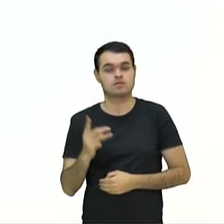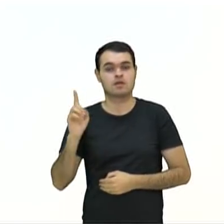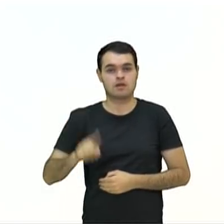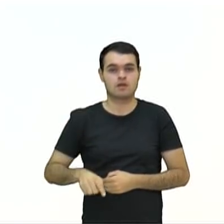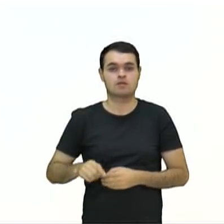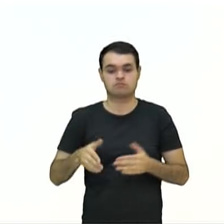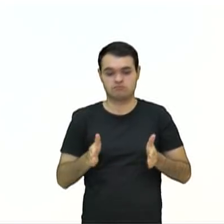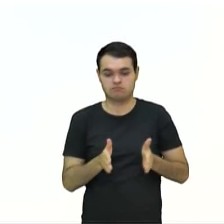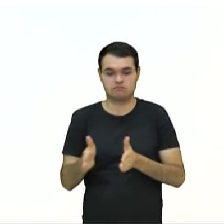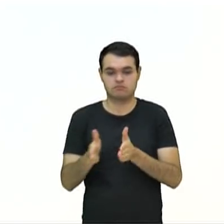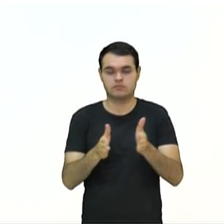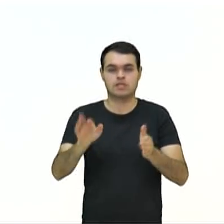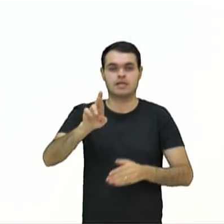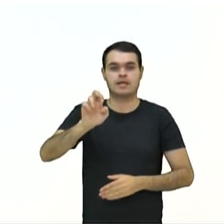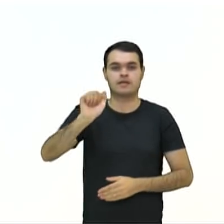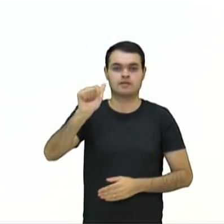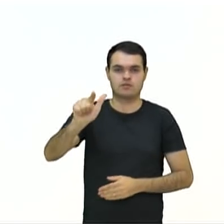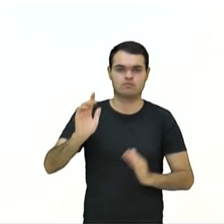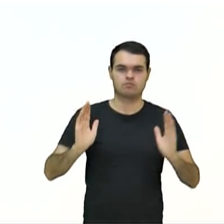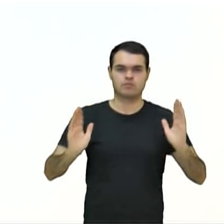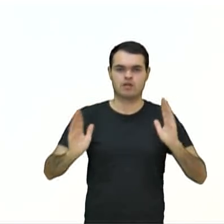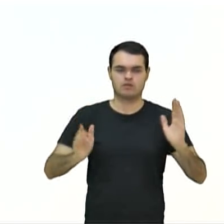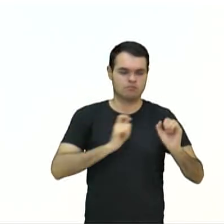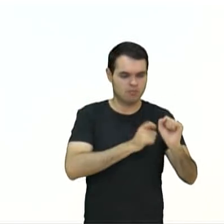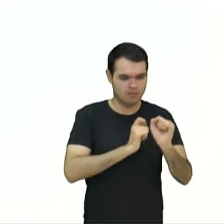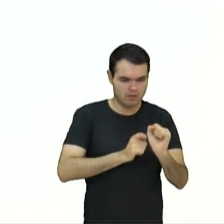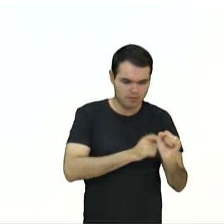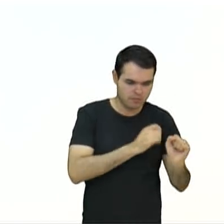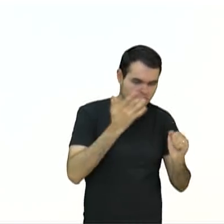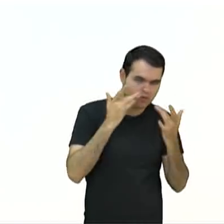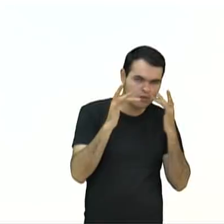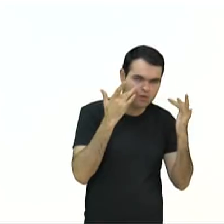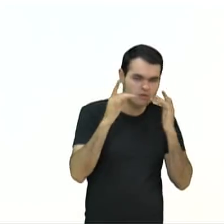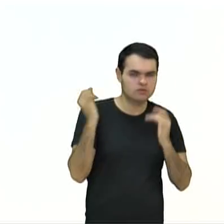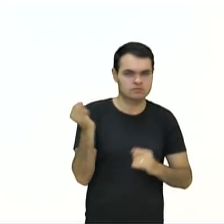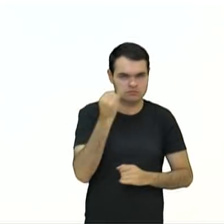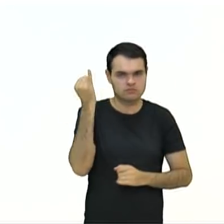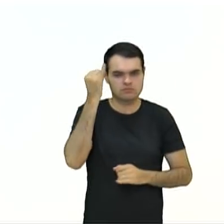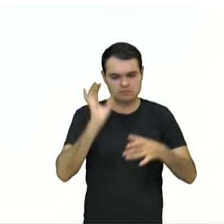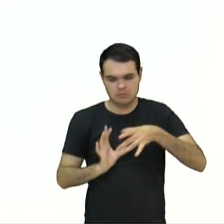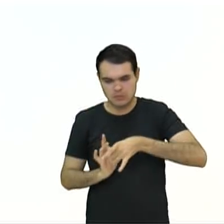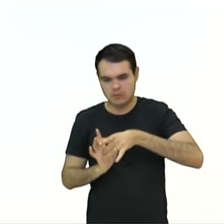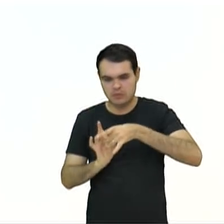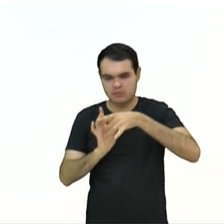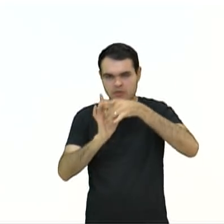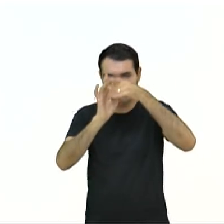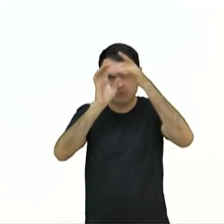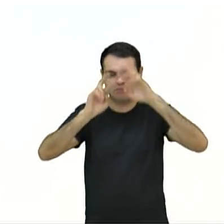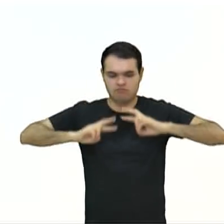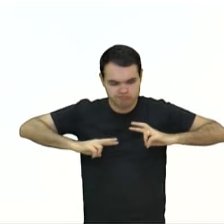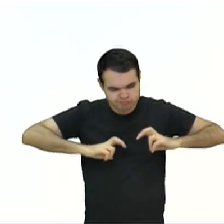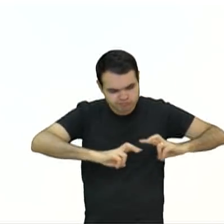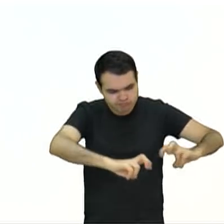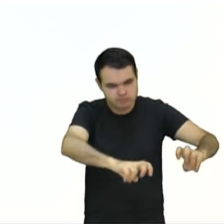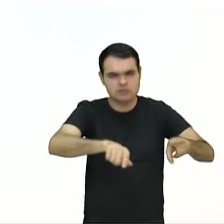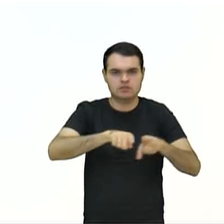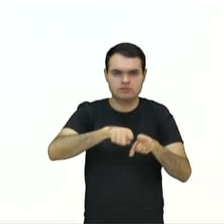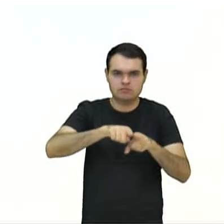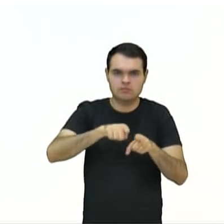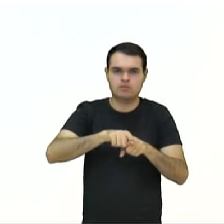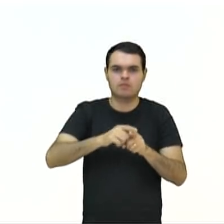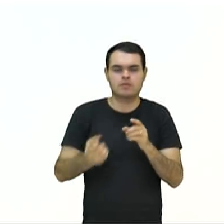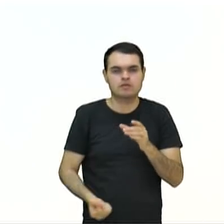3 ali, a Estrada Real, que no período da mineração foi importante, tanto para a exploração dos recursos, quanto